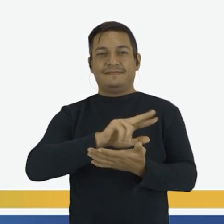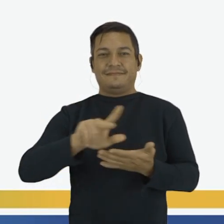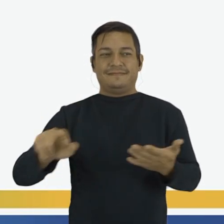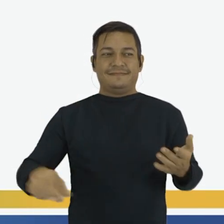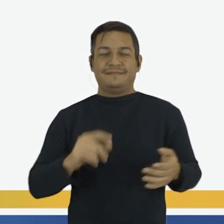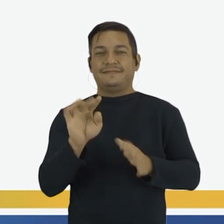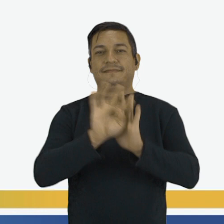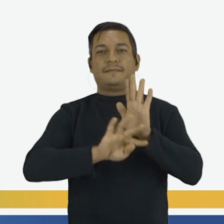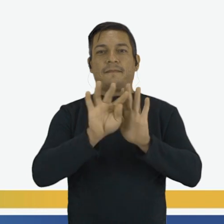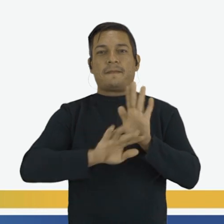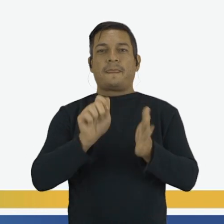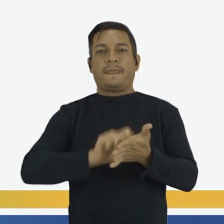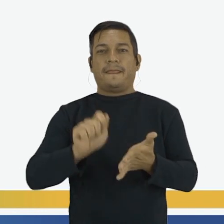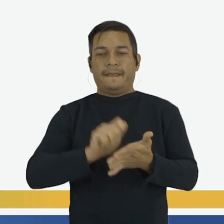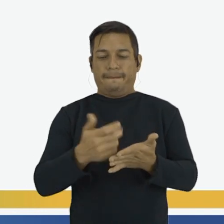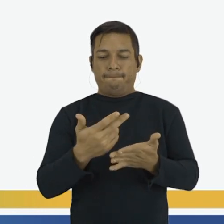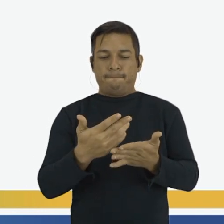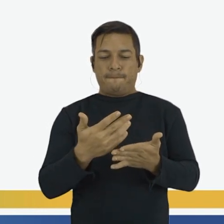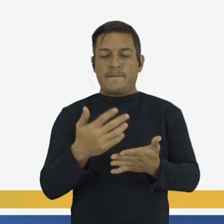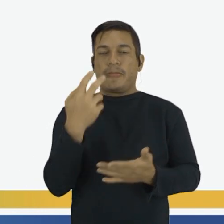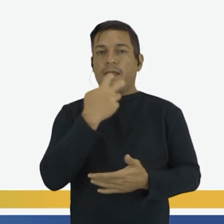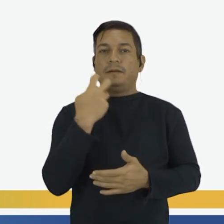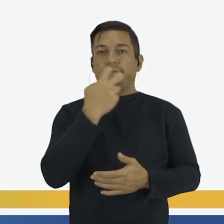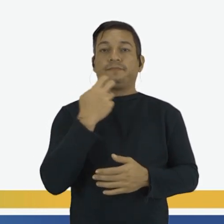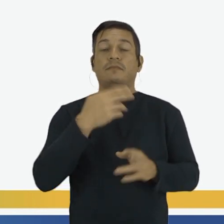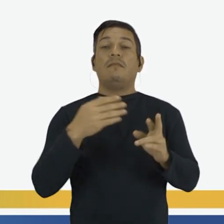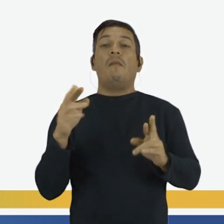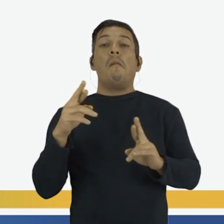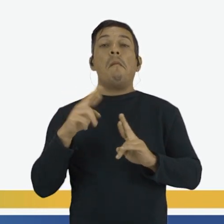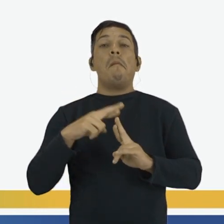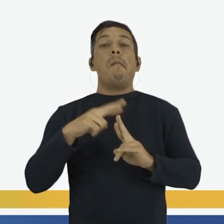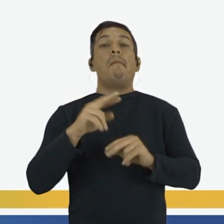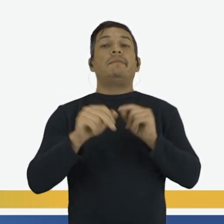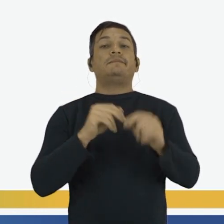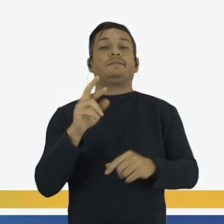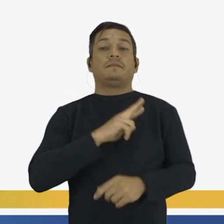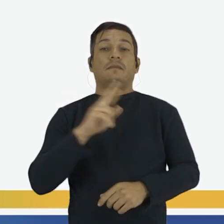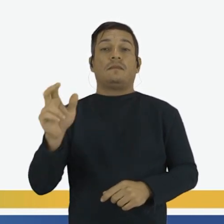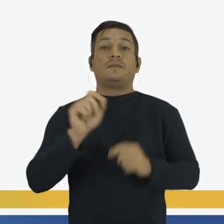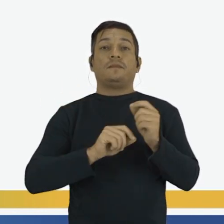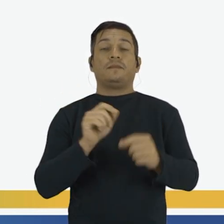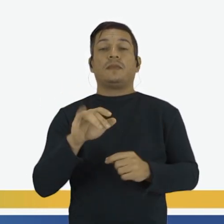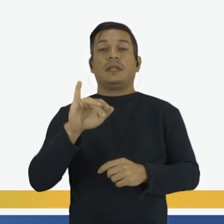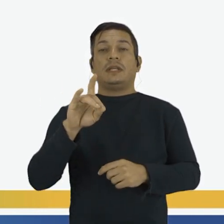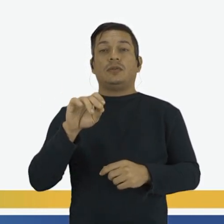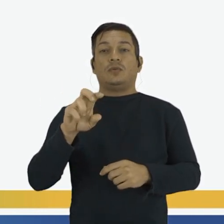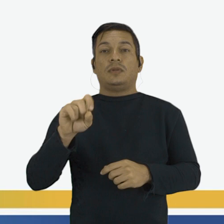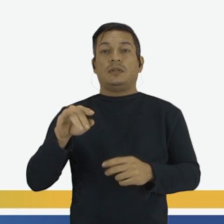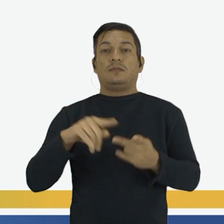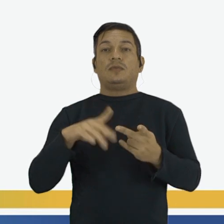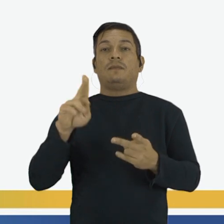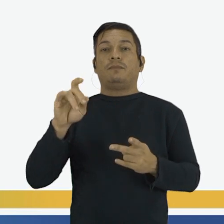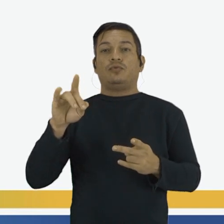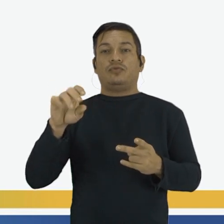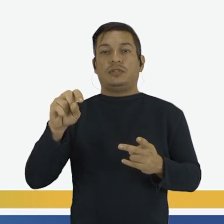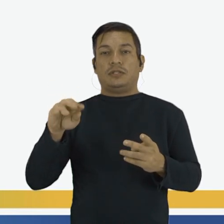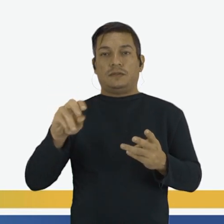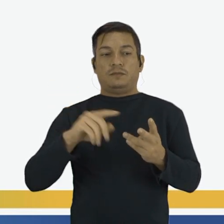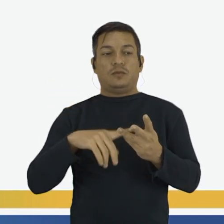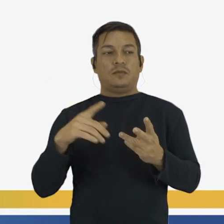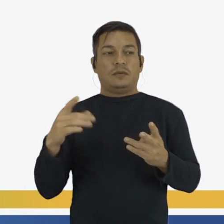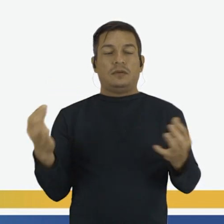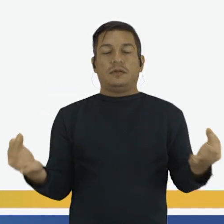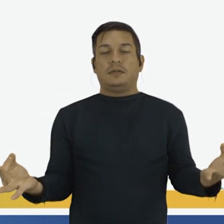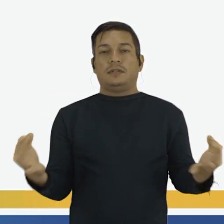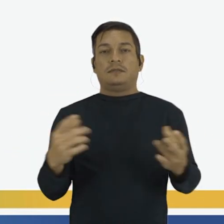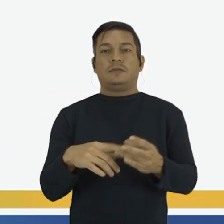diversidade de textos escritos e tradições orais, referente às religiões como hinduísmo, budismo, judaísmo,